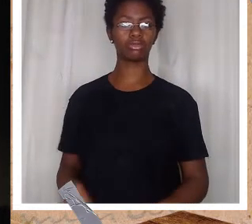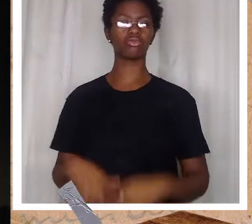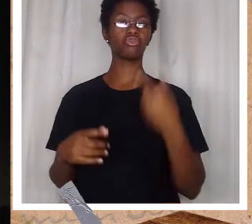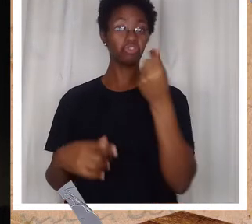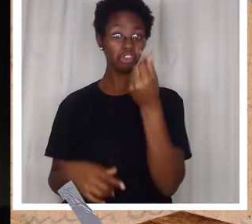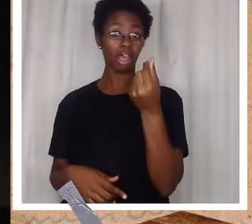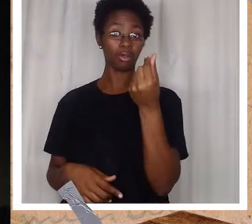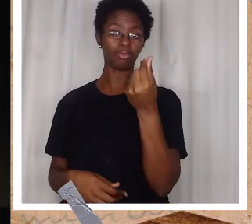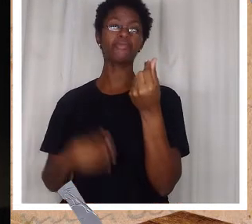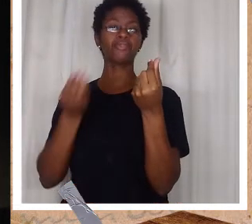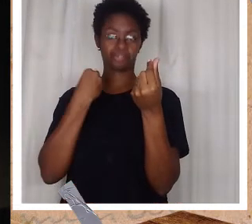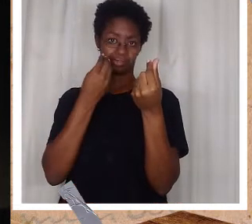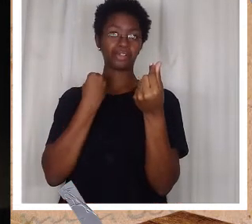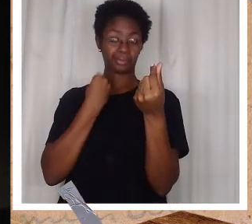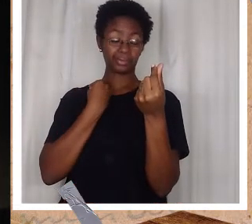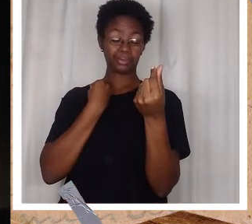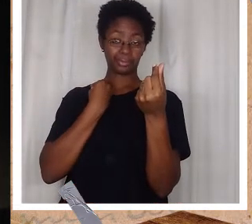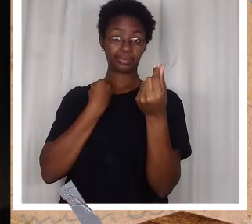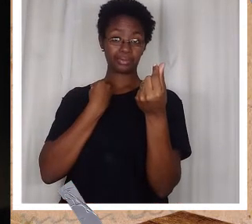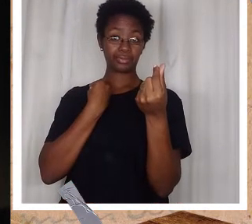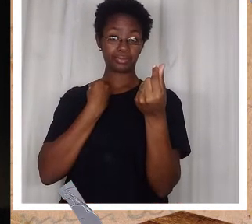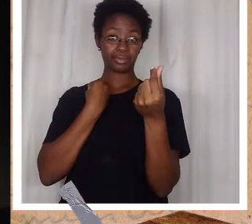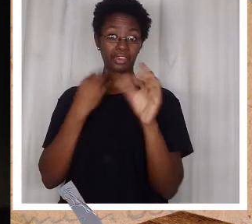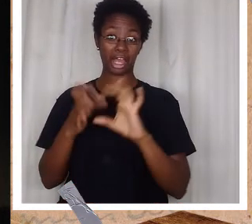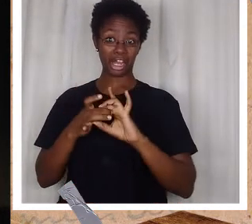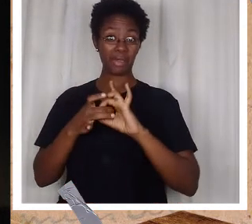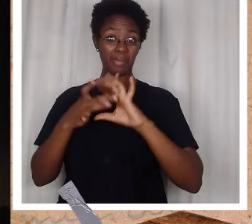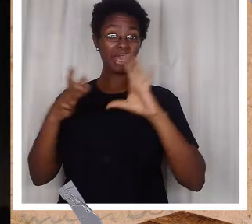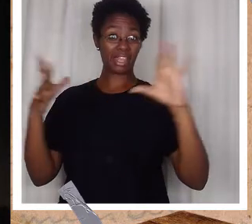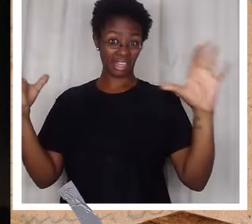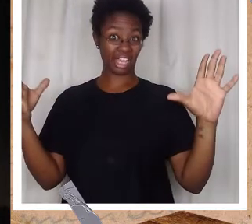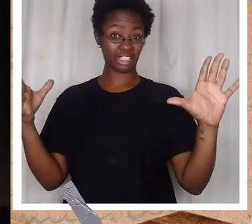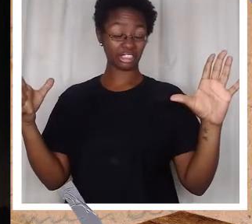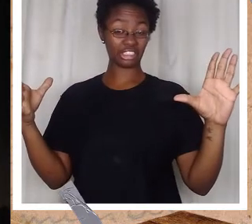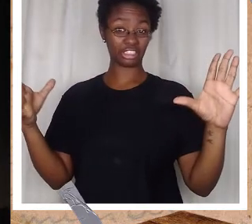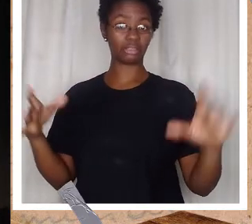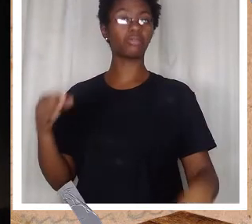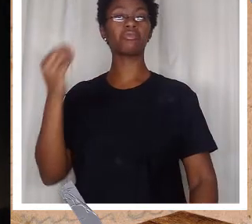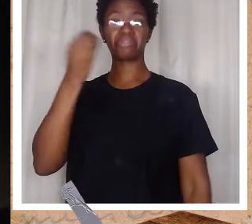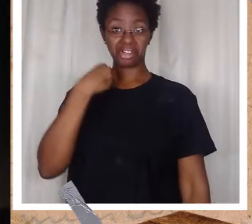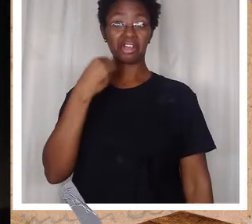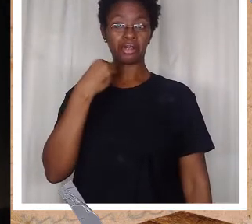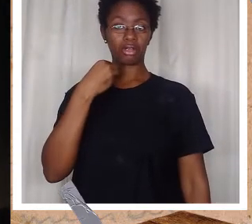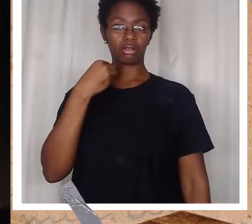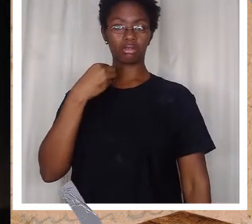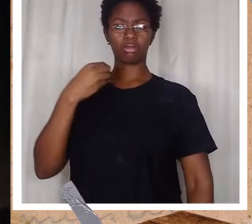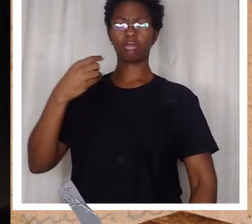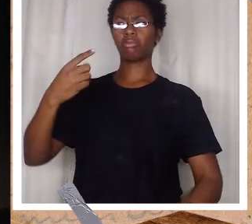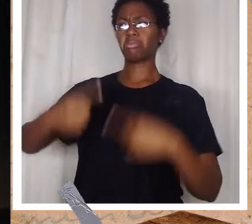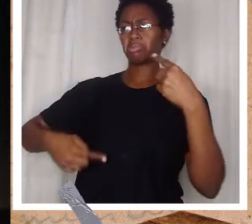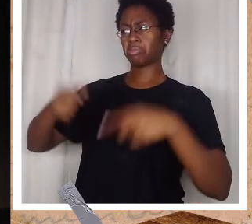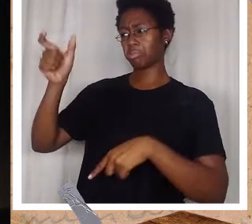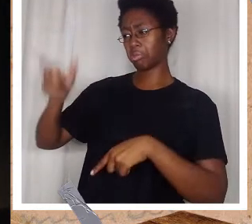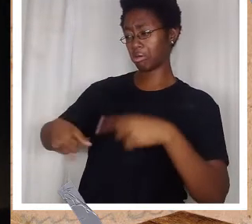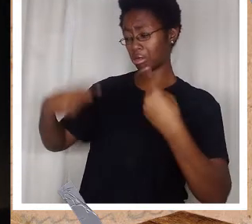fraco. A democracia é fraca. E os políticos?